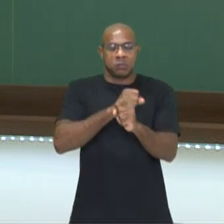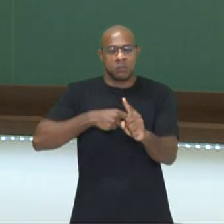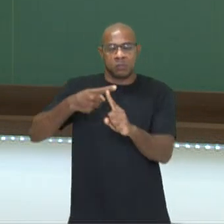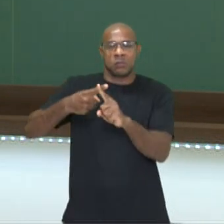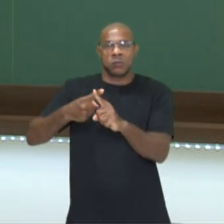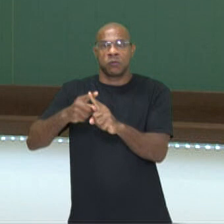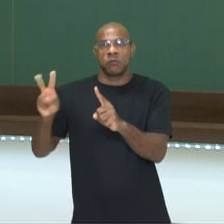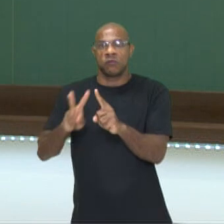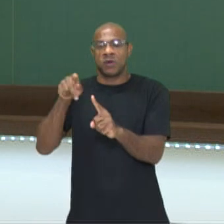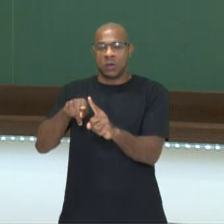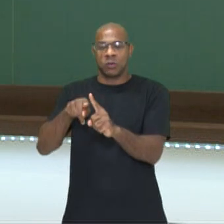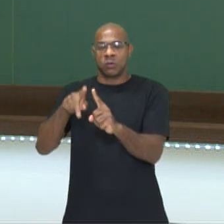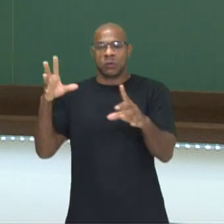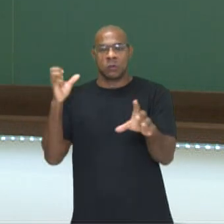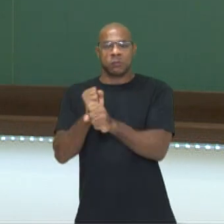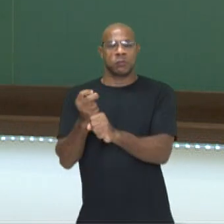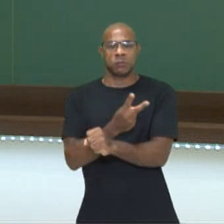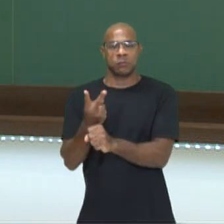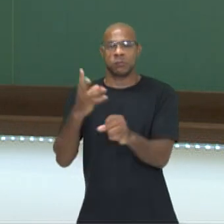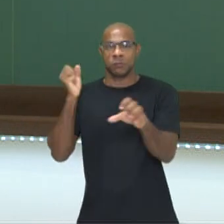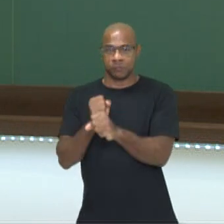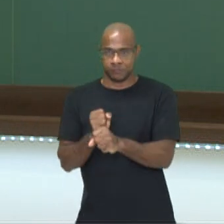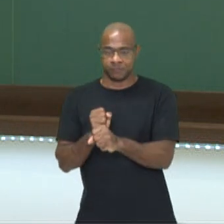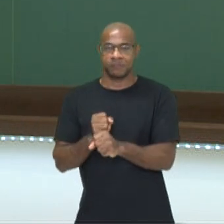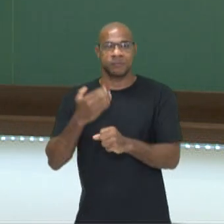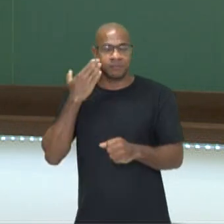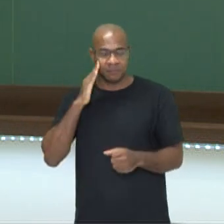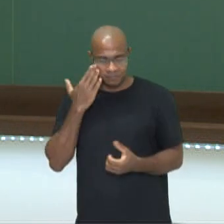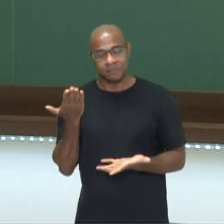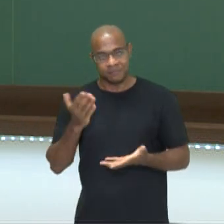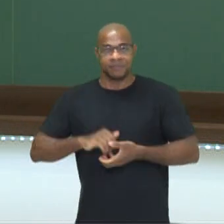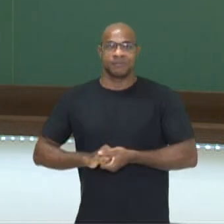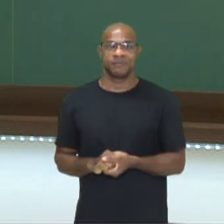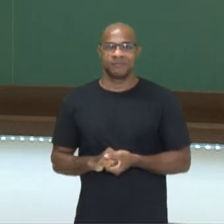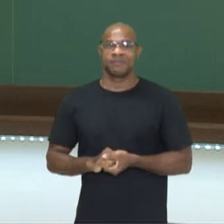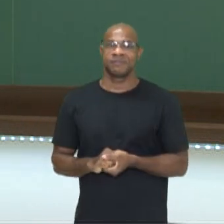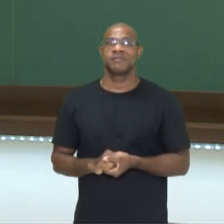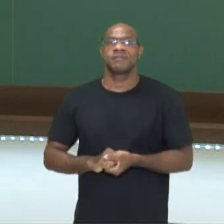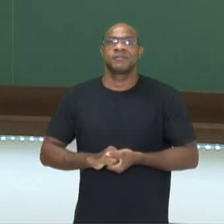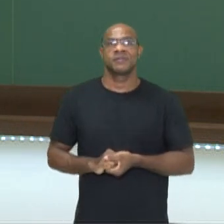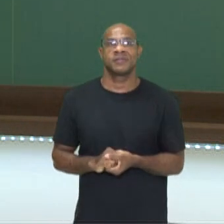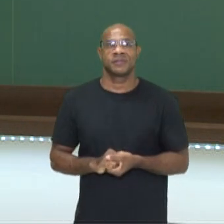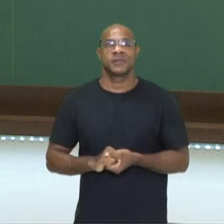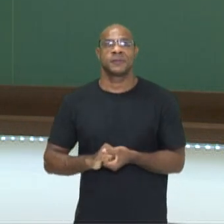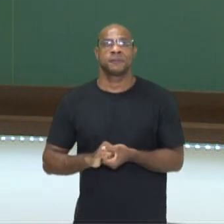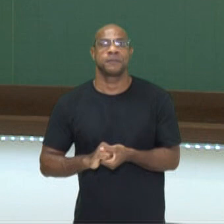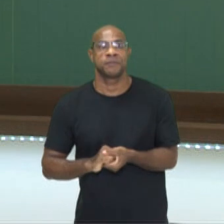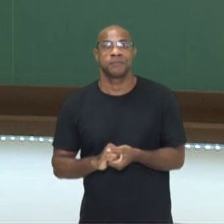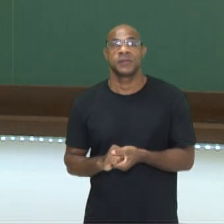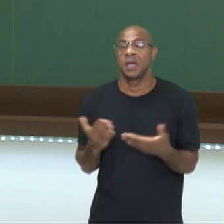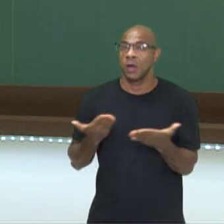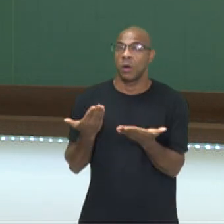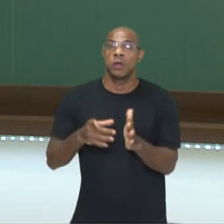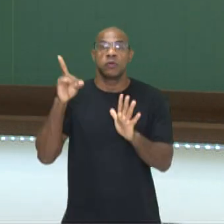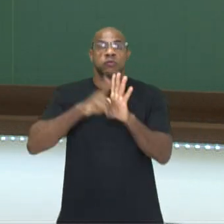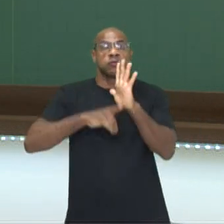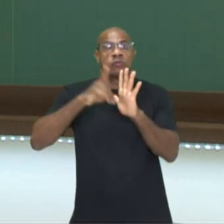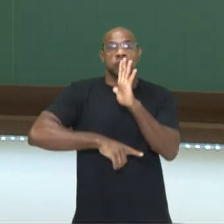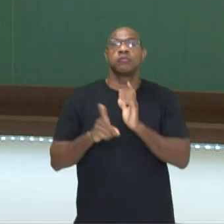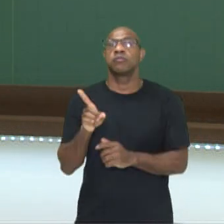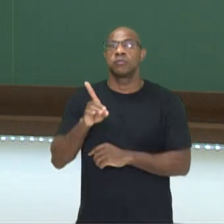ser pago. Bem fácil, né? Com certeza você já tinha uma noção do que era acréscimo, né? Agora nós vamos falar